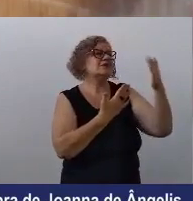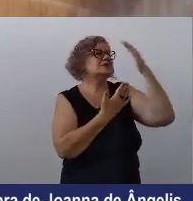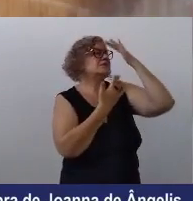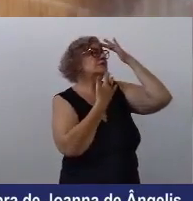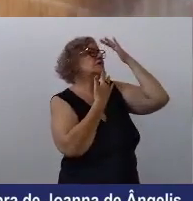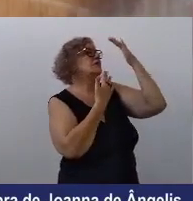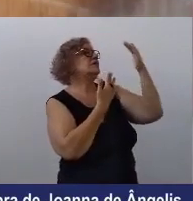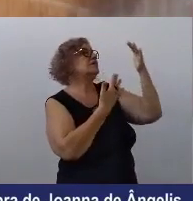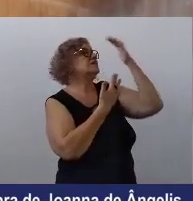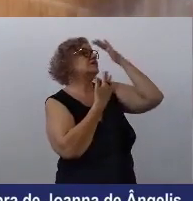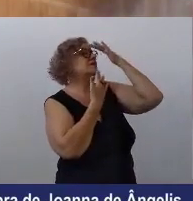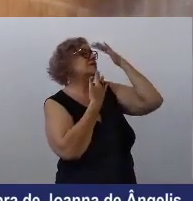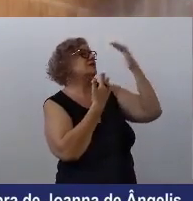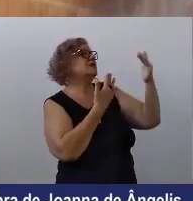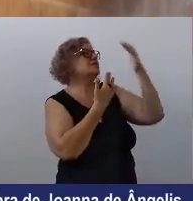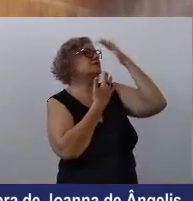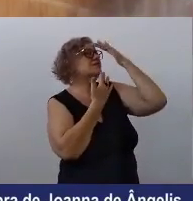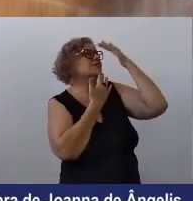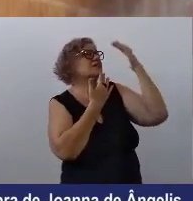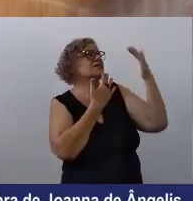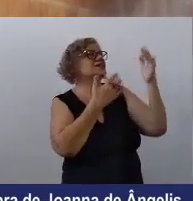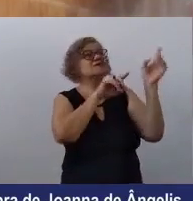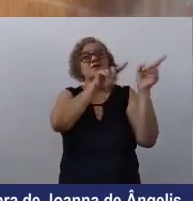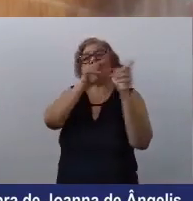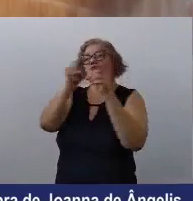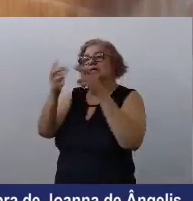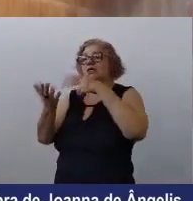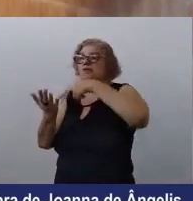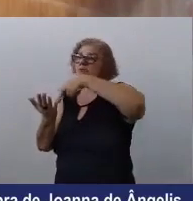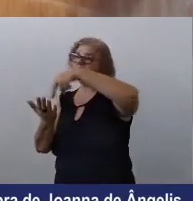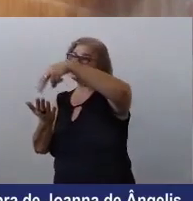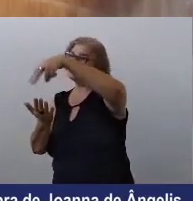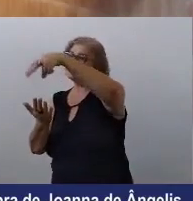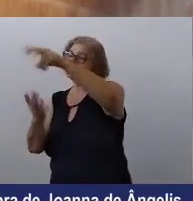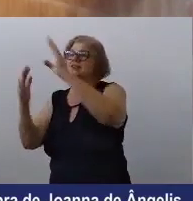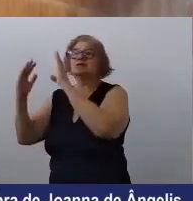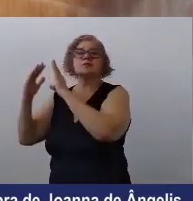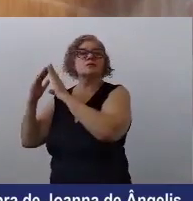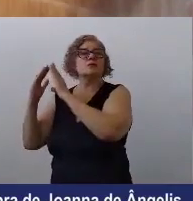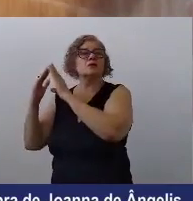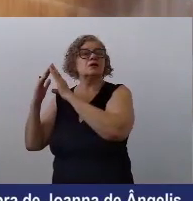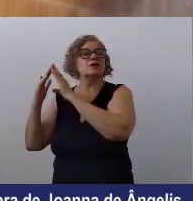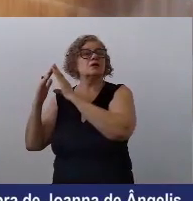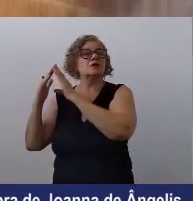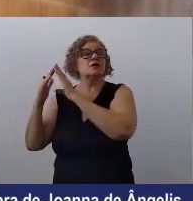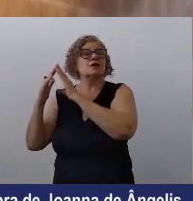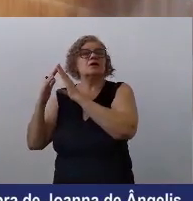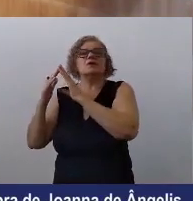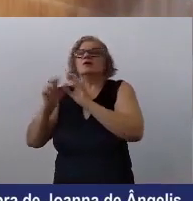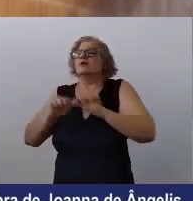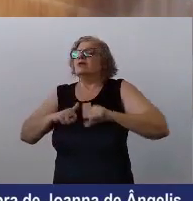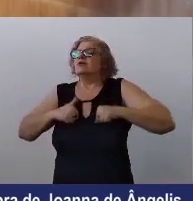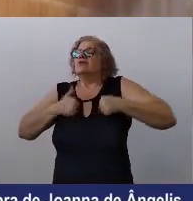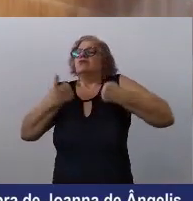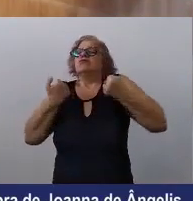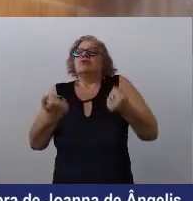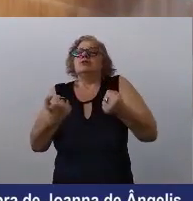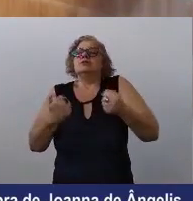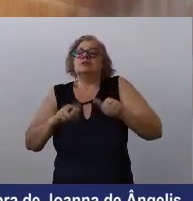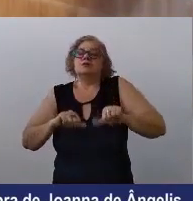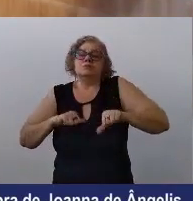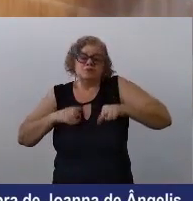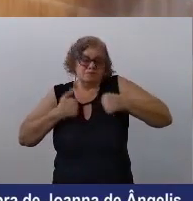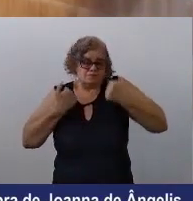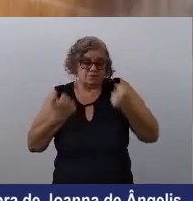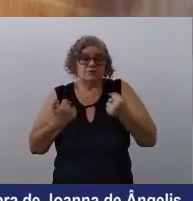agradece e vira-se e começa a retornar o caminho do seu lar. De repente, uma força maior fez